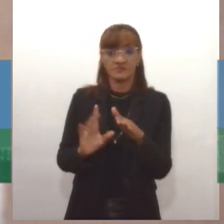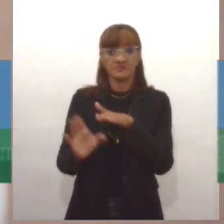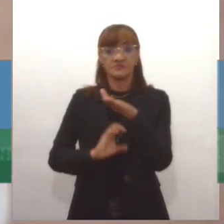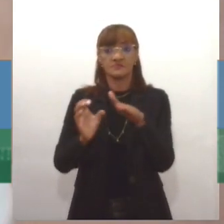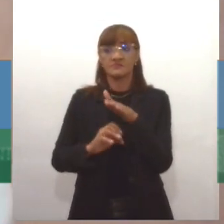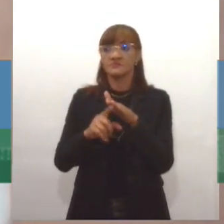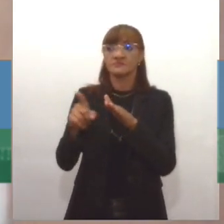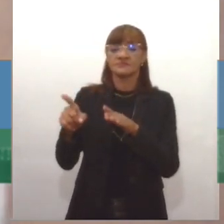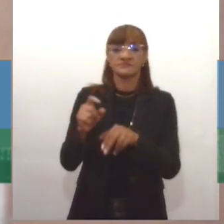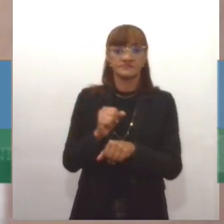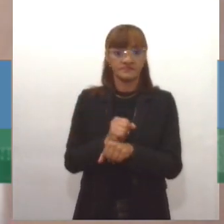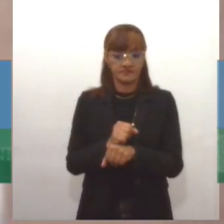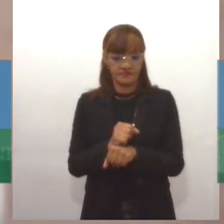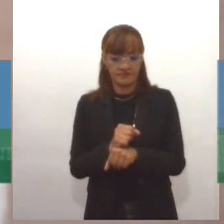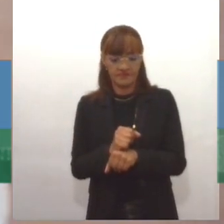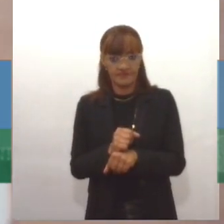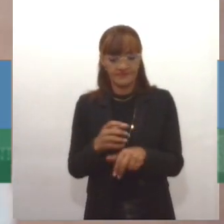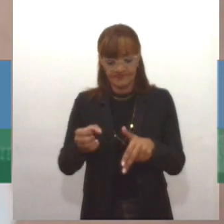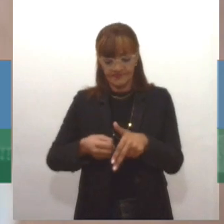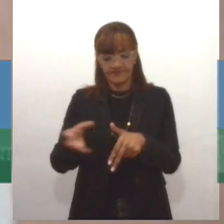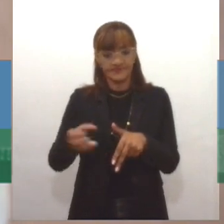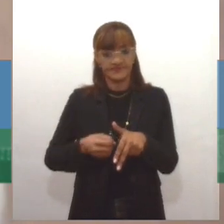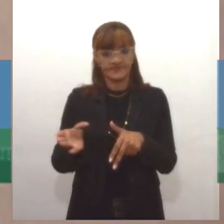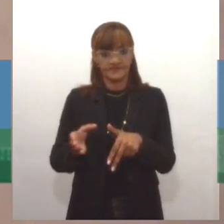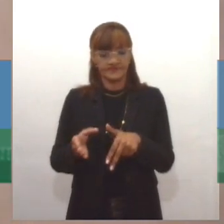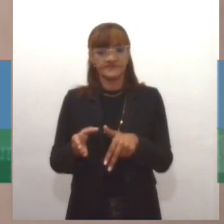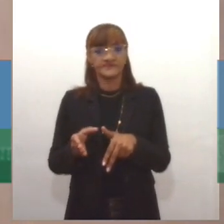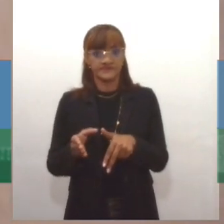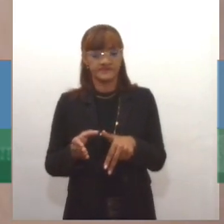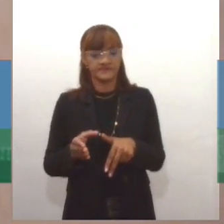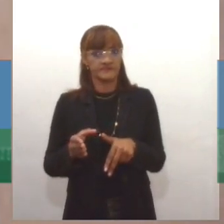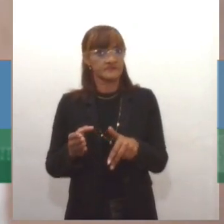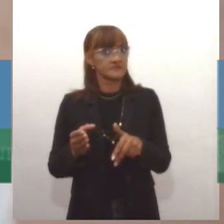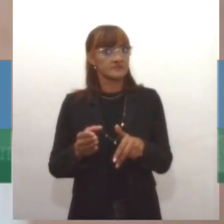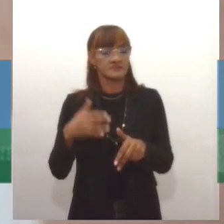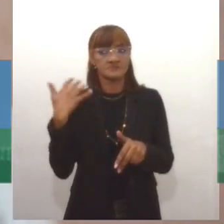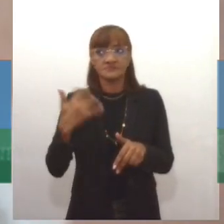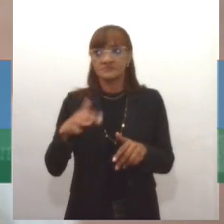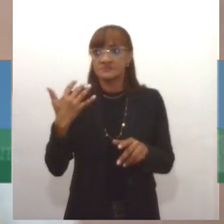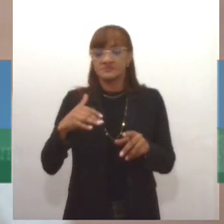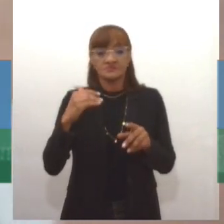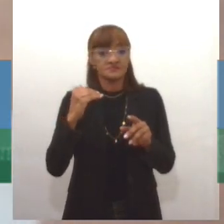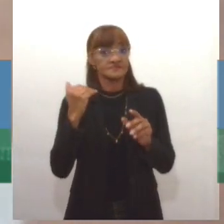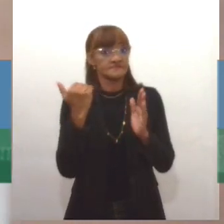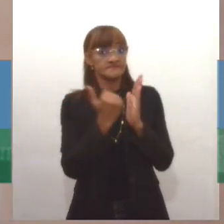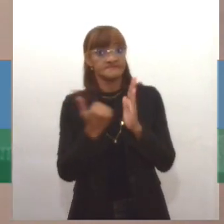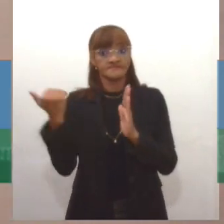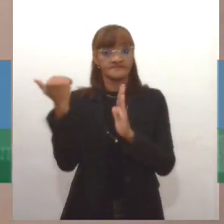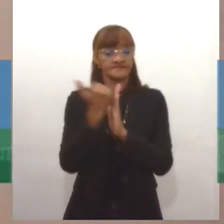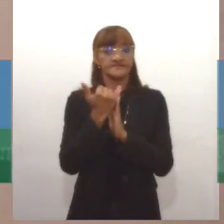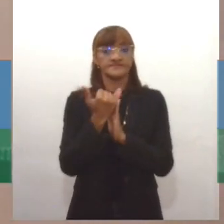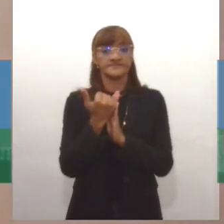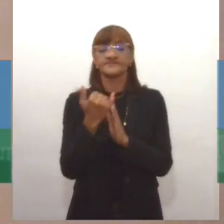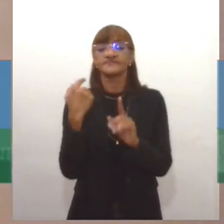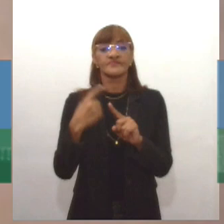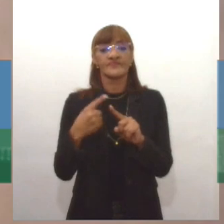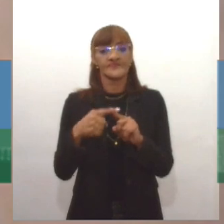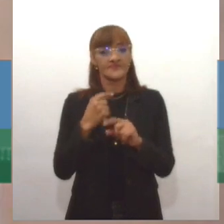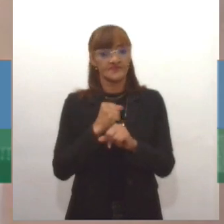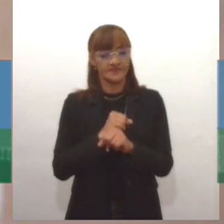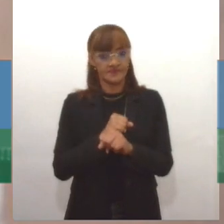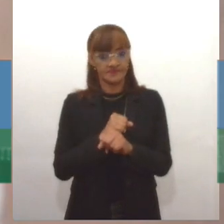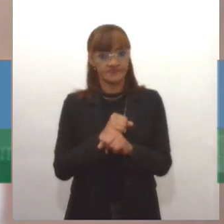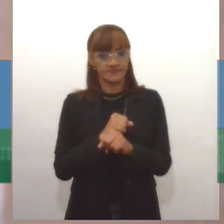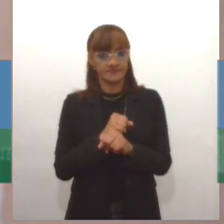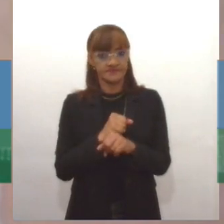O gasto com OS é muito elevado, né? E por que que é elevado assim? Porque a